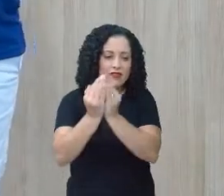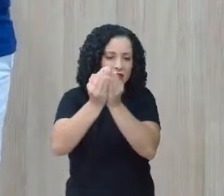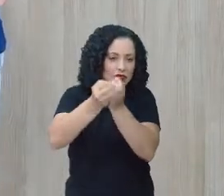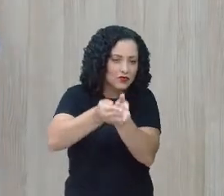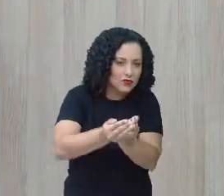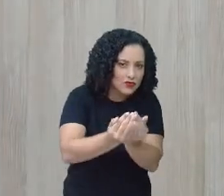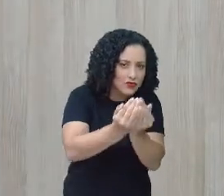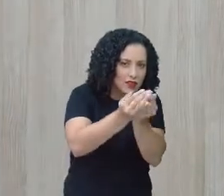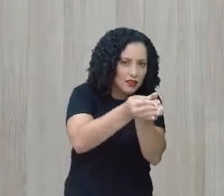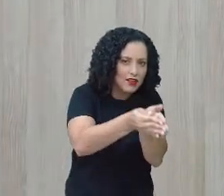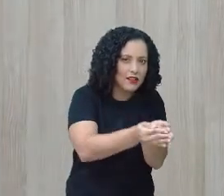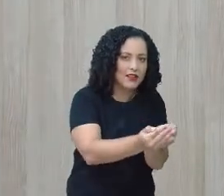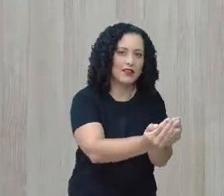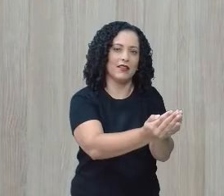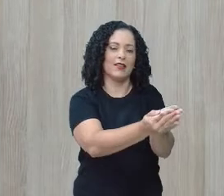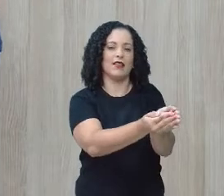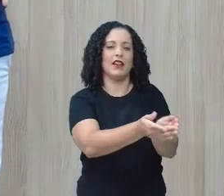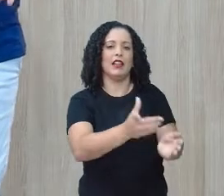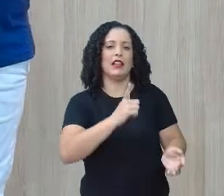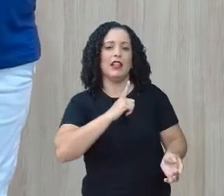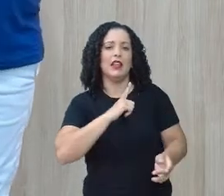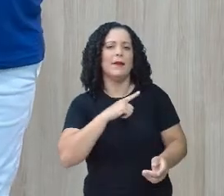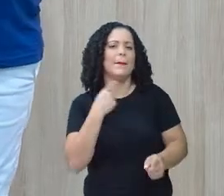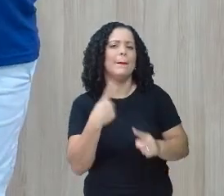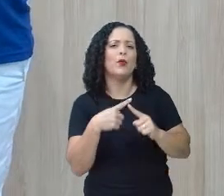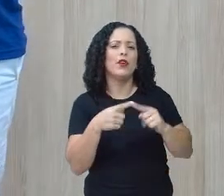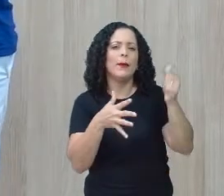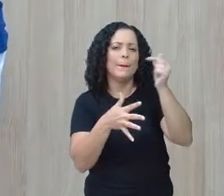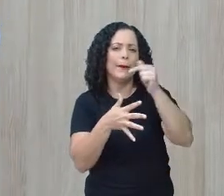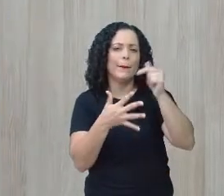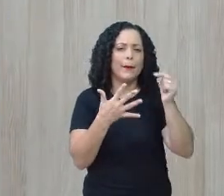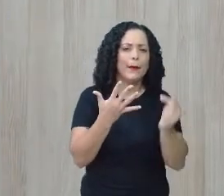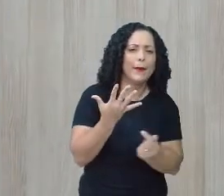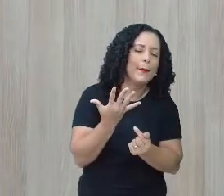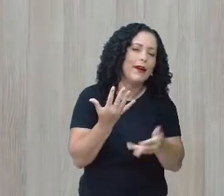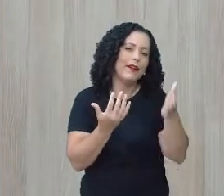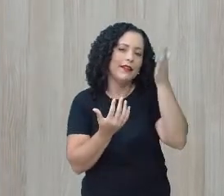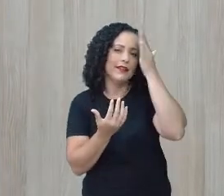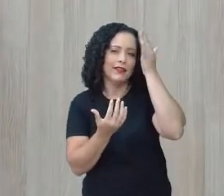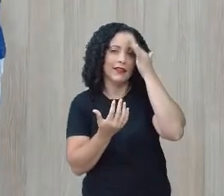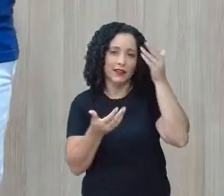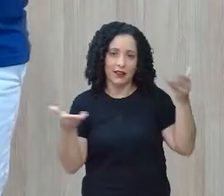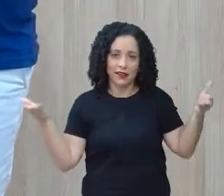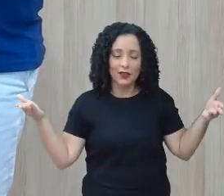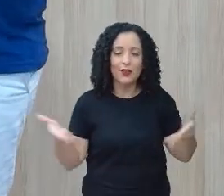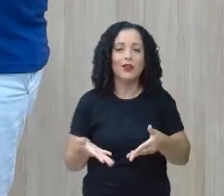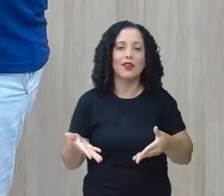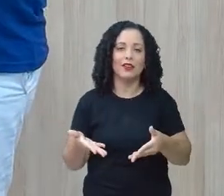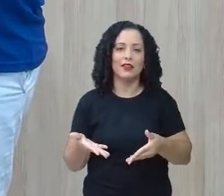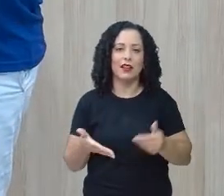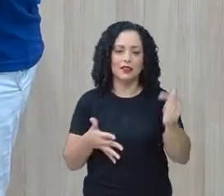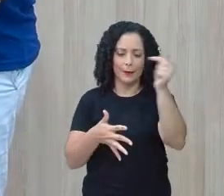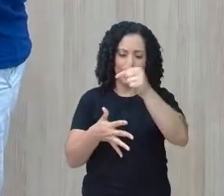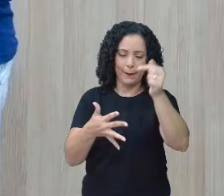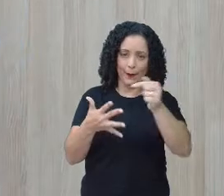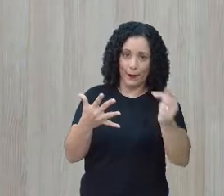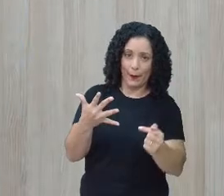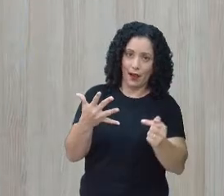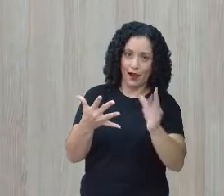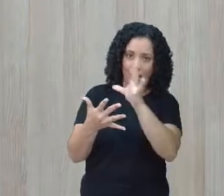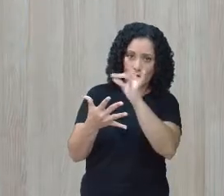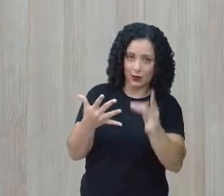algumas causas, né, que contribuíram para isso. E a gente vai tentar entender a partir de agora, né, essas causas,